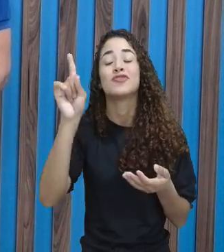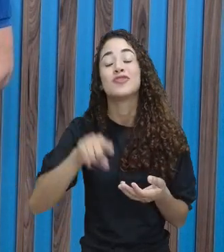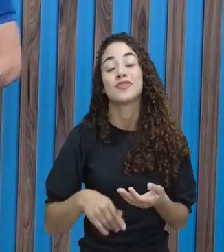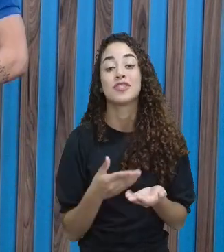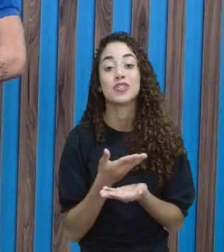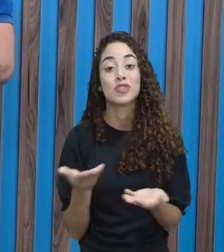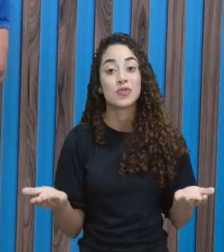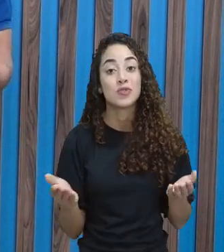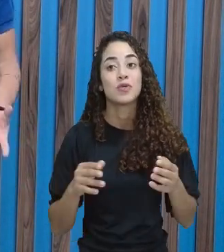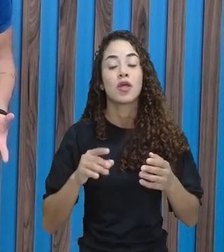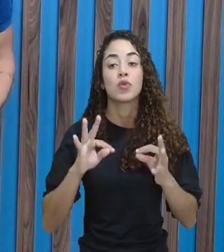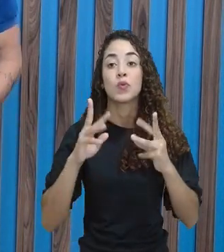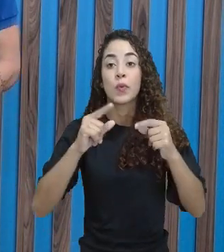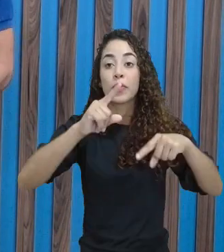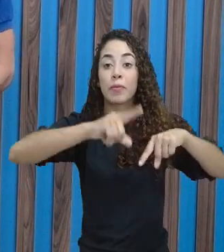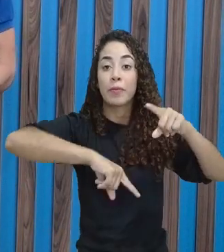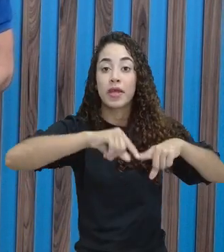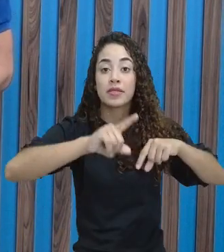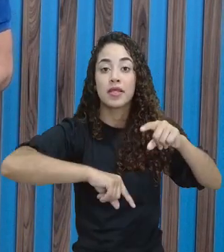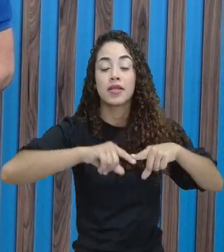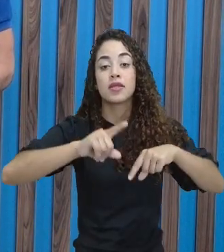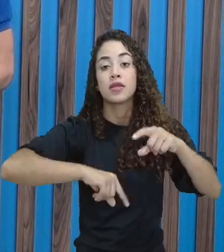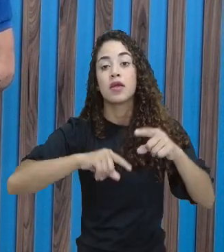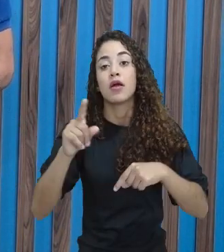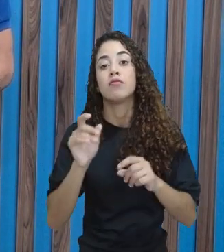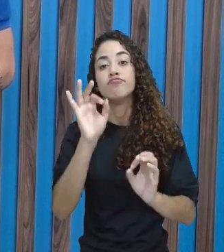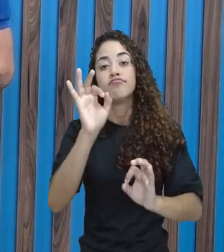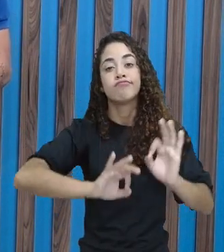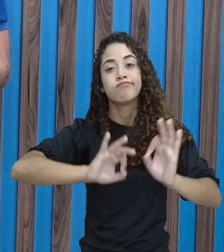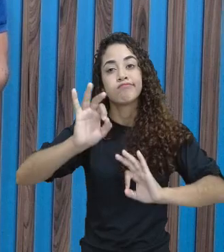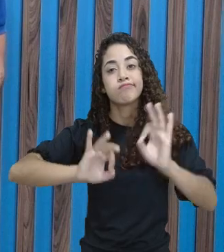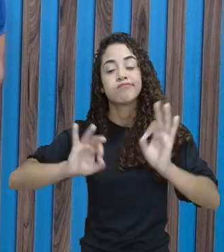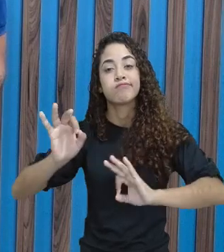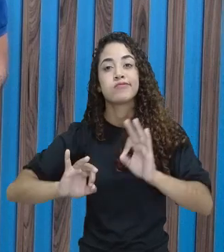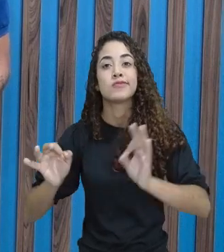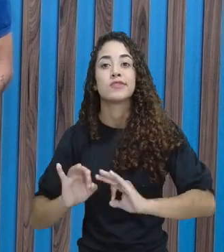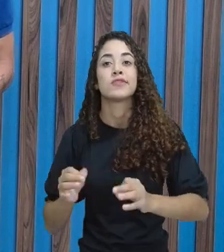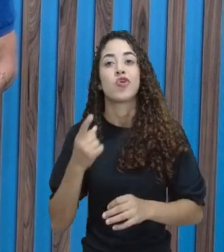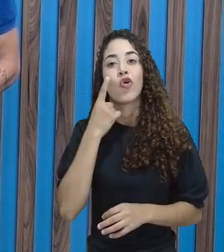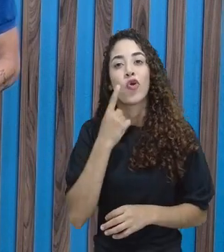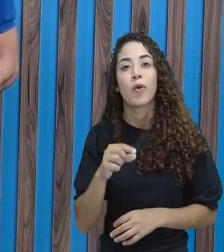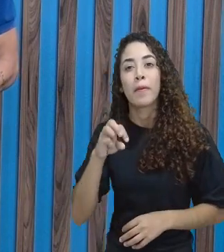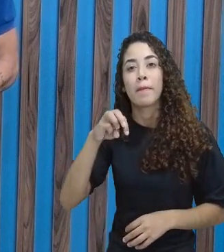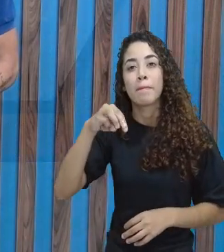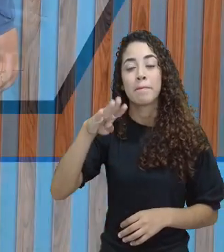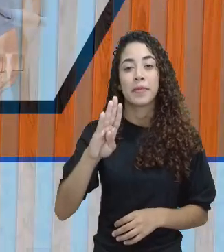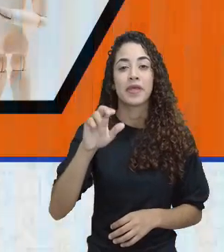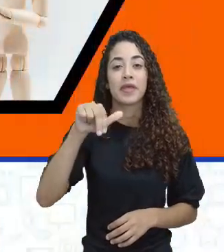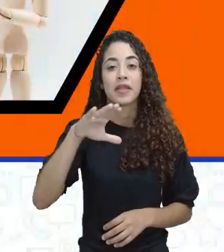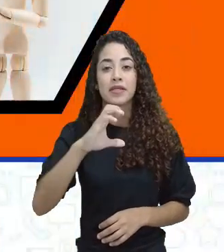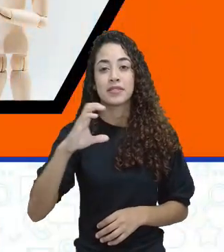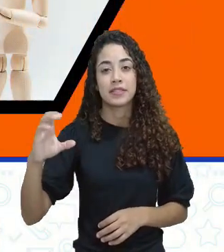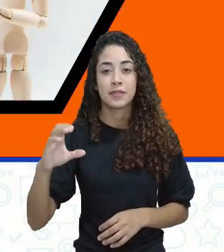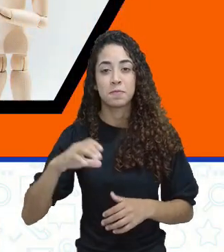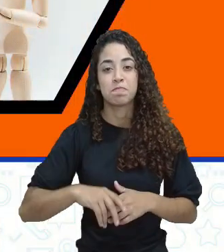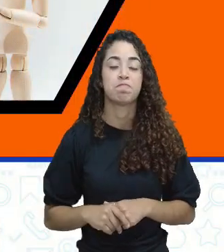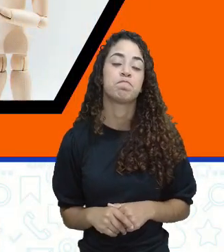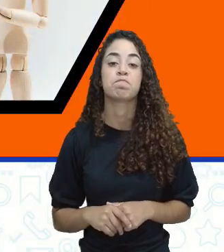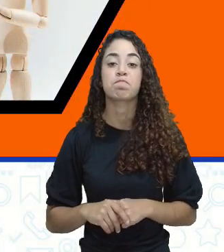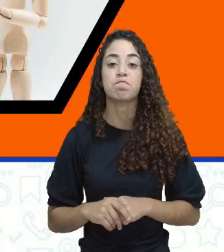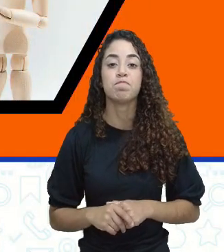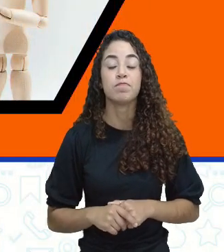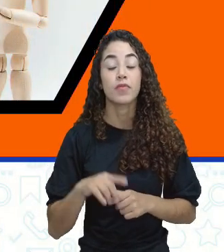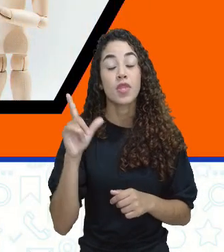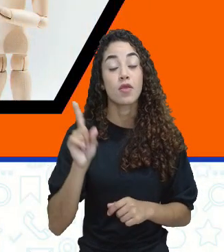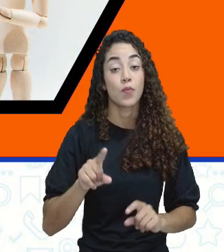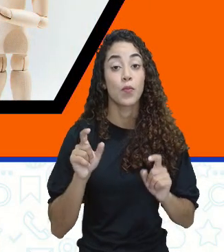isso. Todo esse material foi construído aí através da Base Nacional Comum Curricular, né, a nossa BNCC,